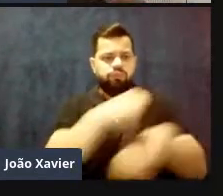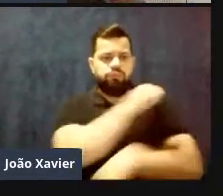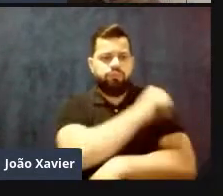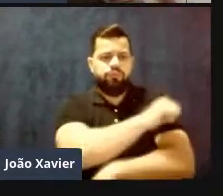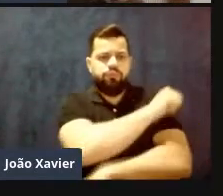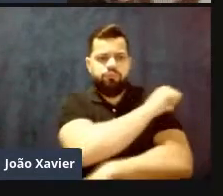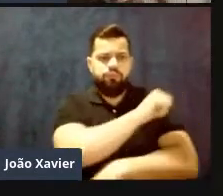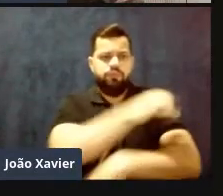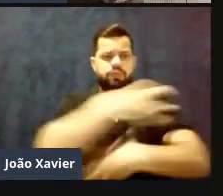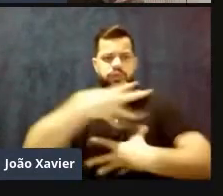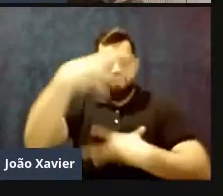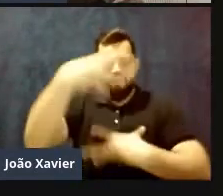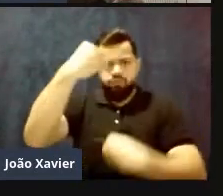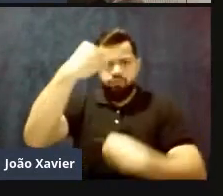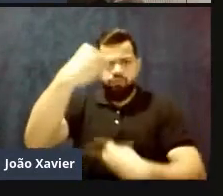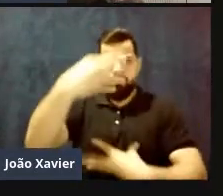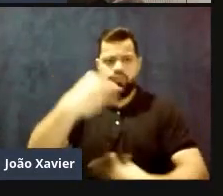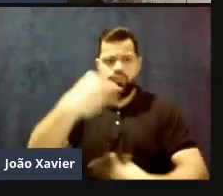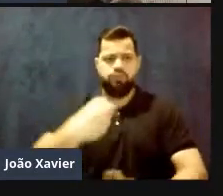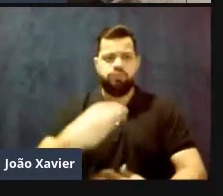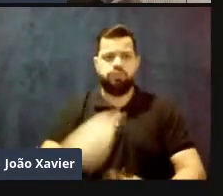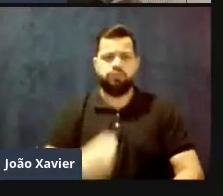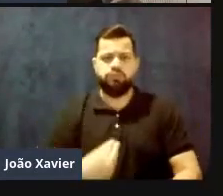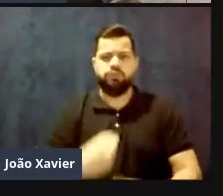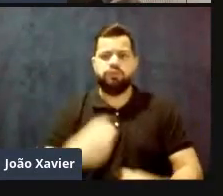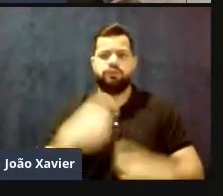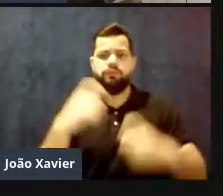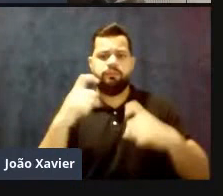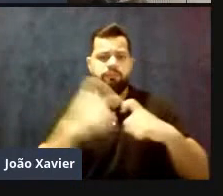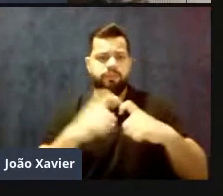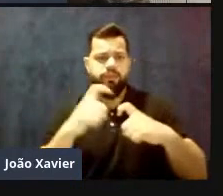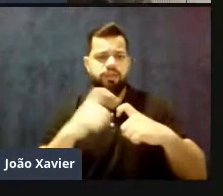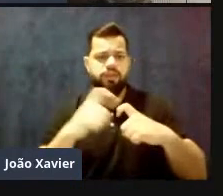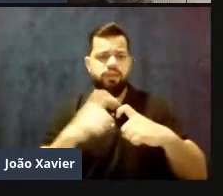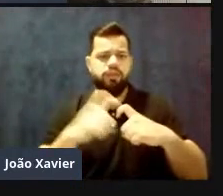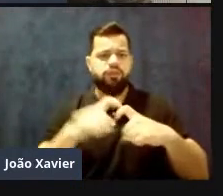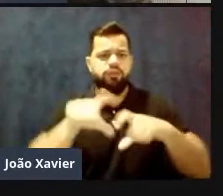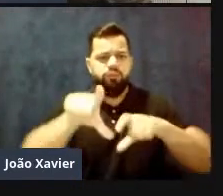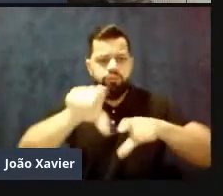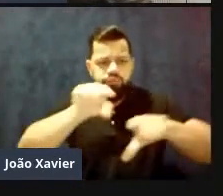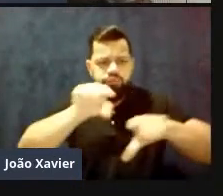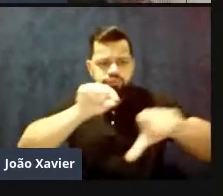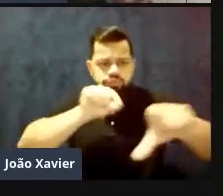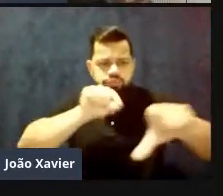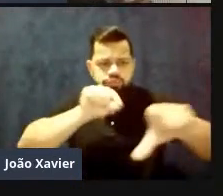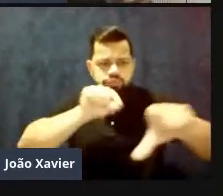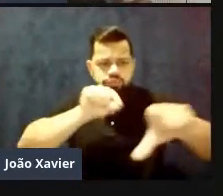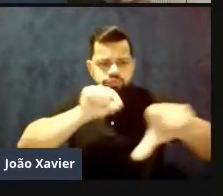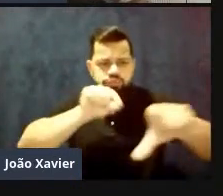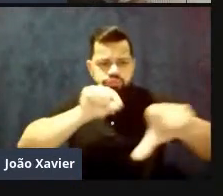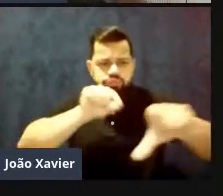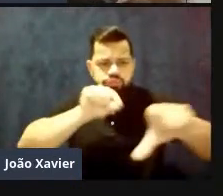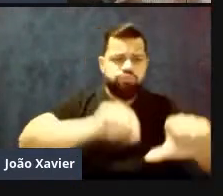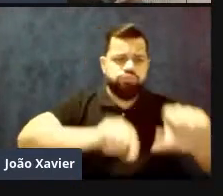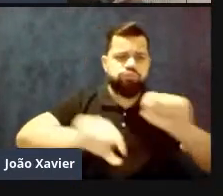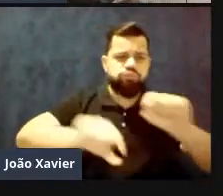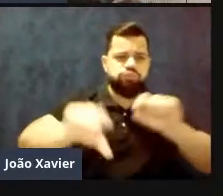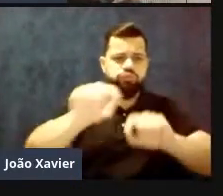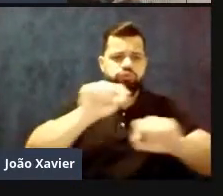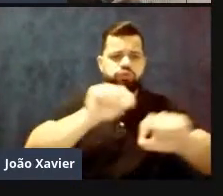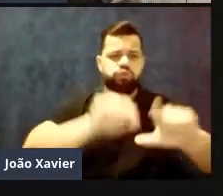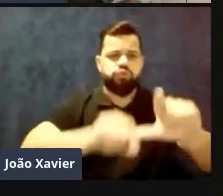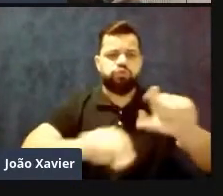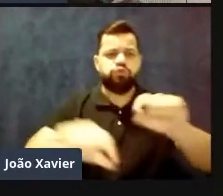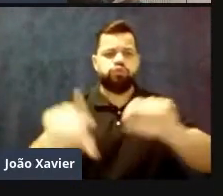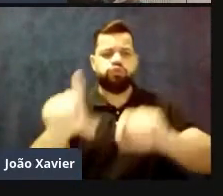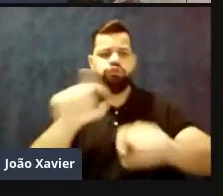foi cuidadosamente escolhido, porque, em verdade, ainda que fosse interessante abrir uma seleção ou alguma coisa para toda a